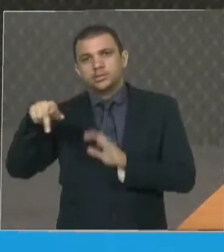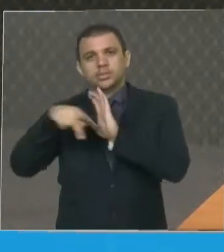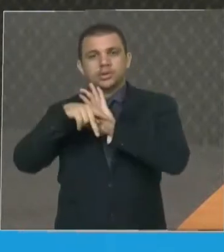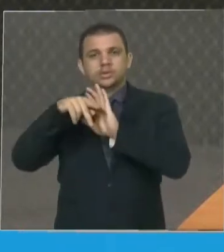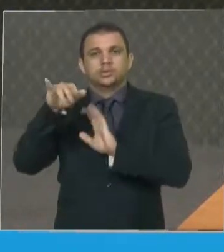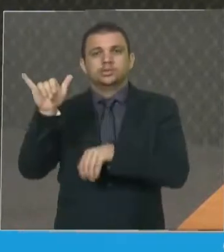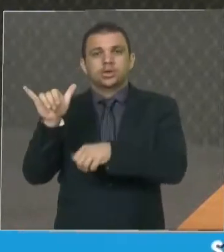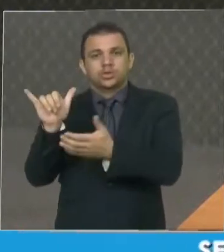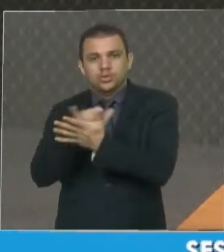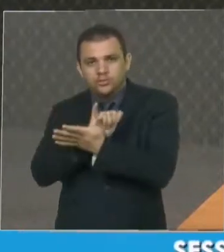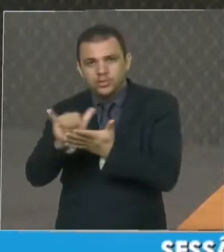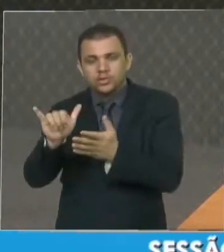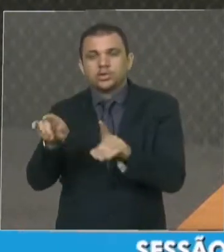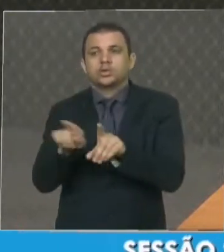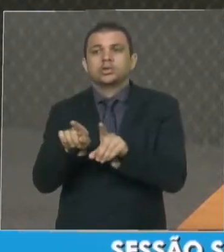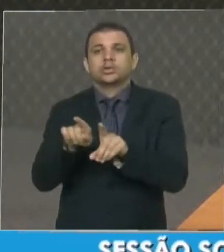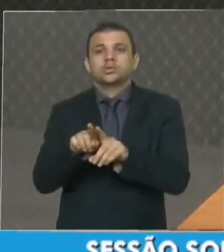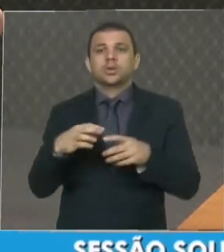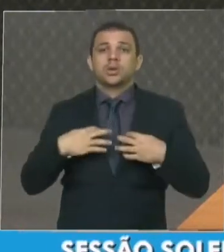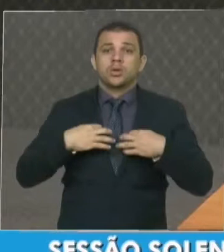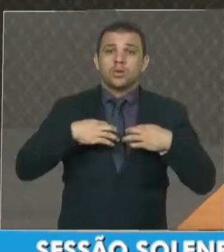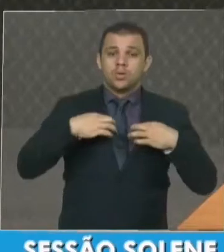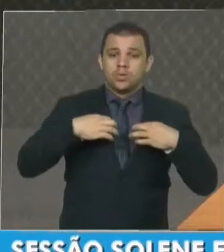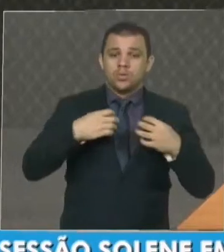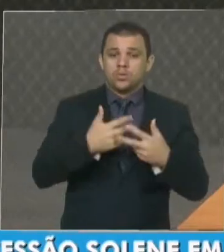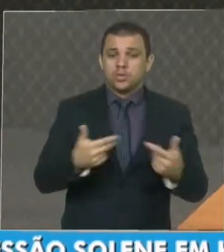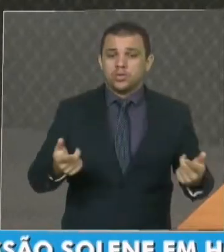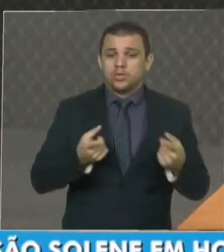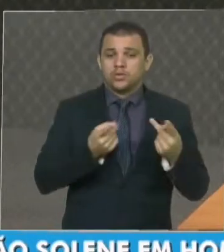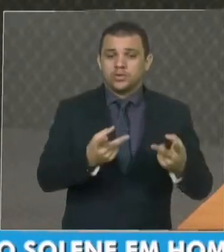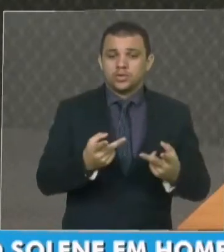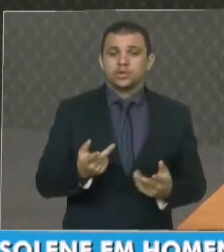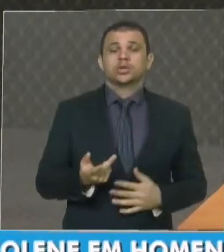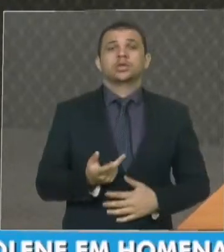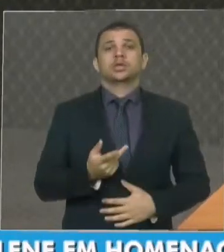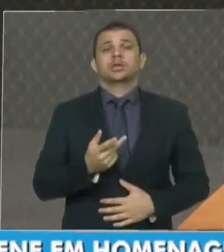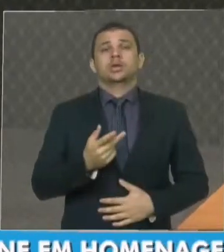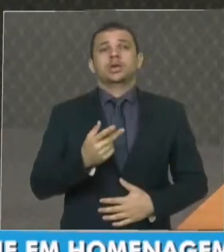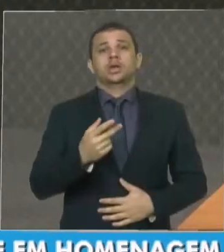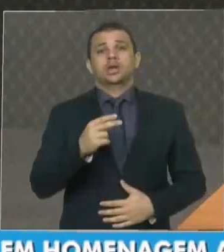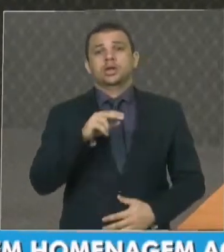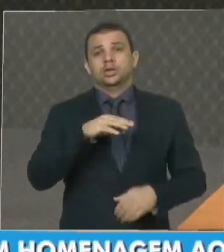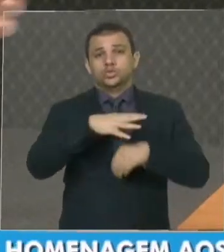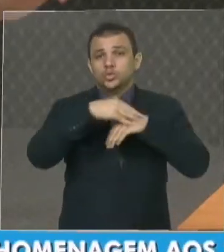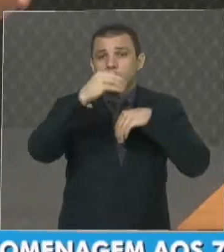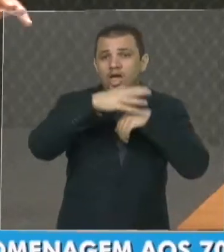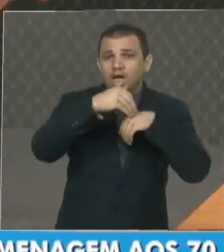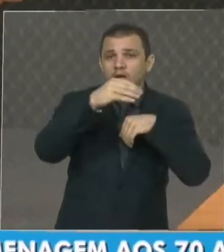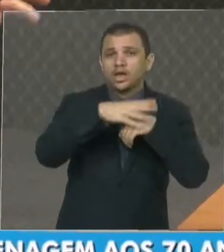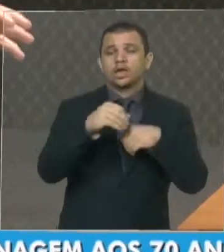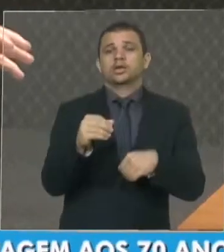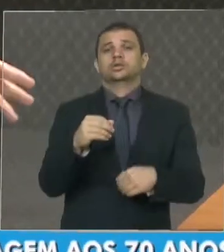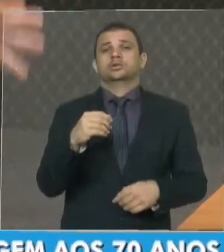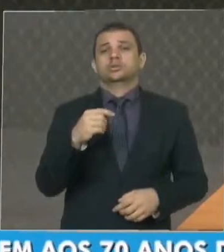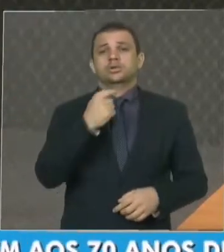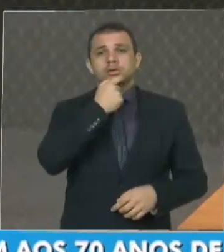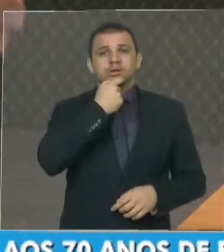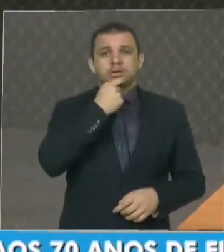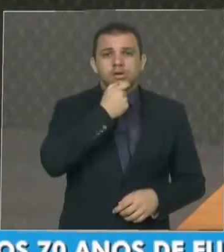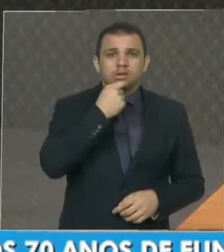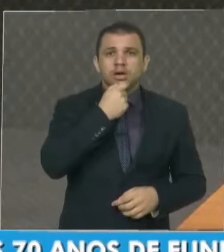França, a Inglaterra, Suécia, todos os países muito fortes. Esses não são países fracos, que você